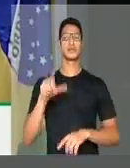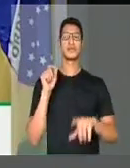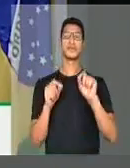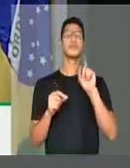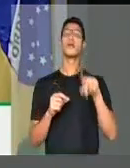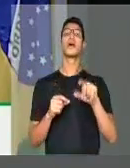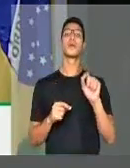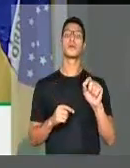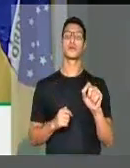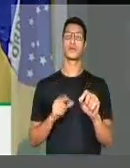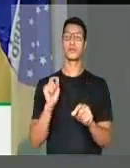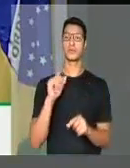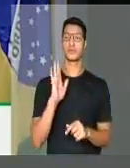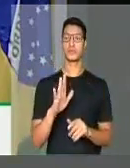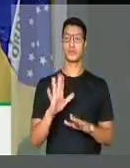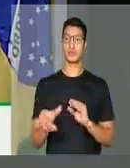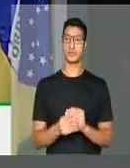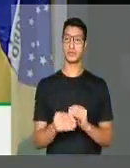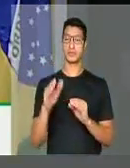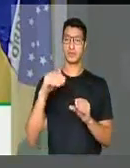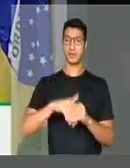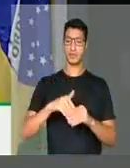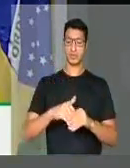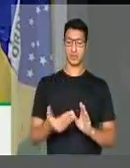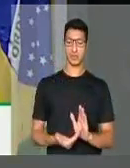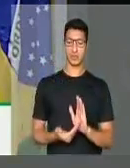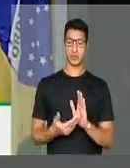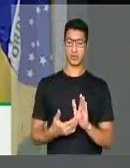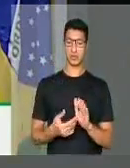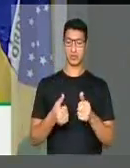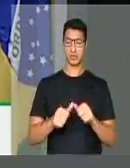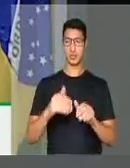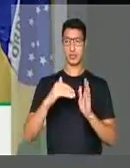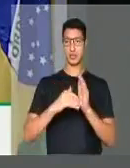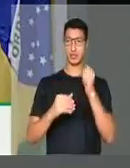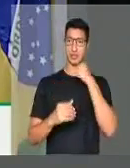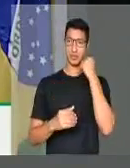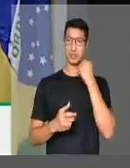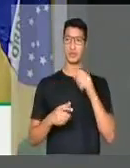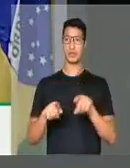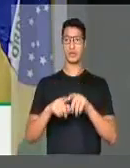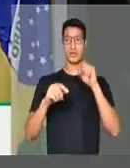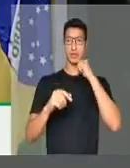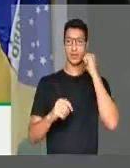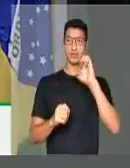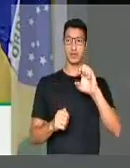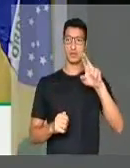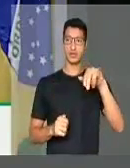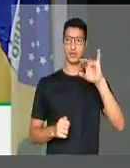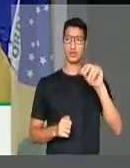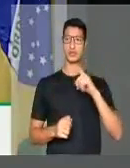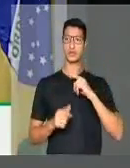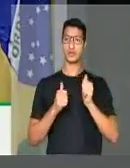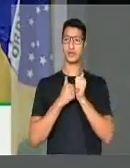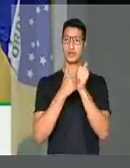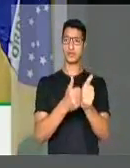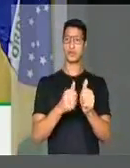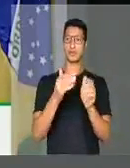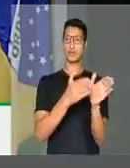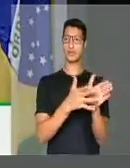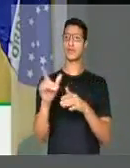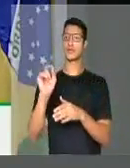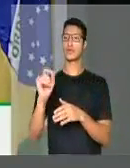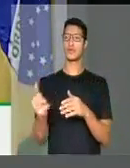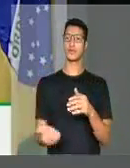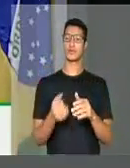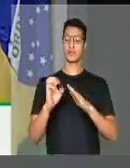alternativa seria aquilo que já foi, inclusive, votado para essa casa, está no Senado, e o senador Eunício, inclusive, tem condições de conduzir, um processo